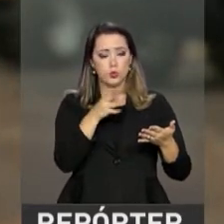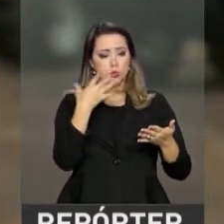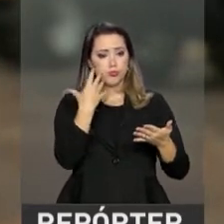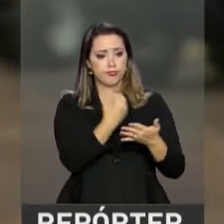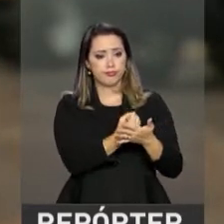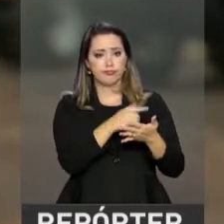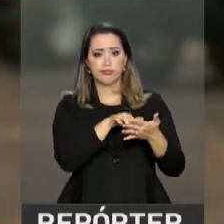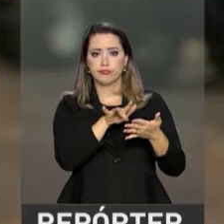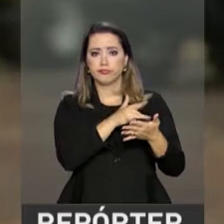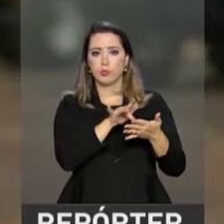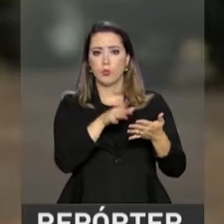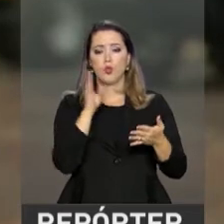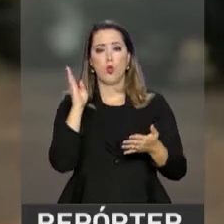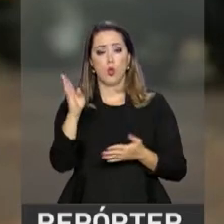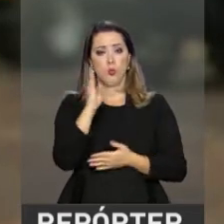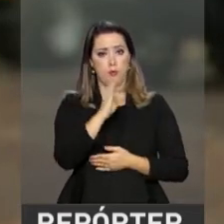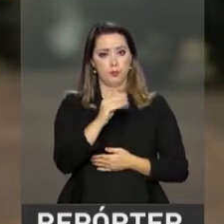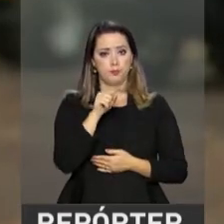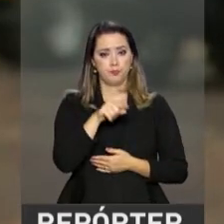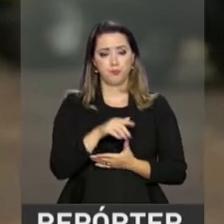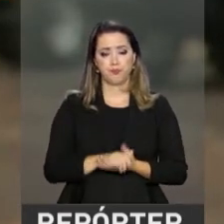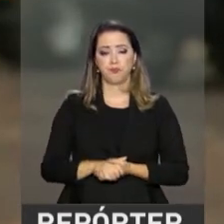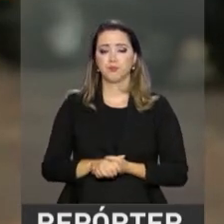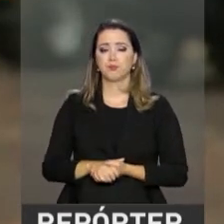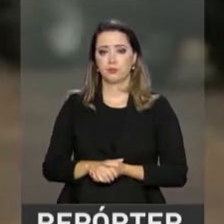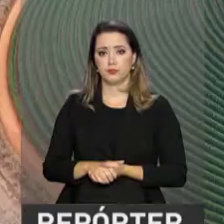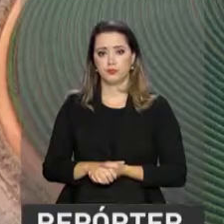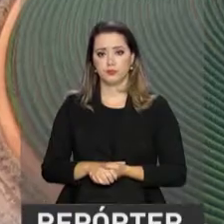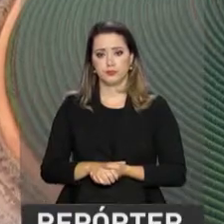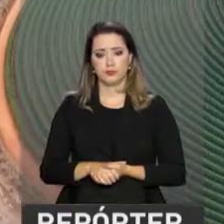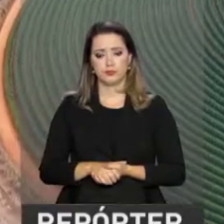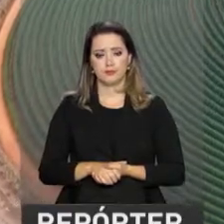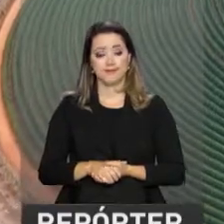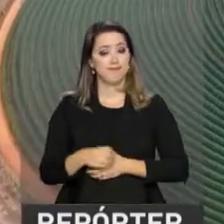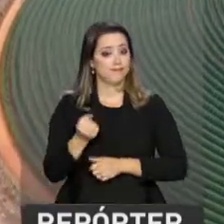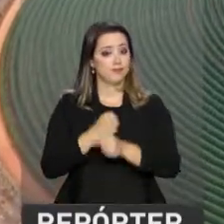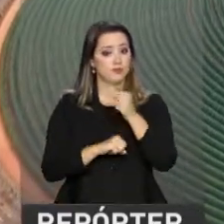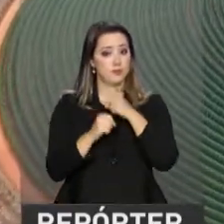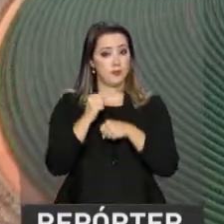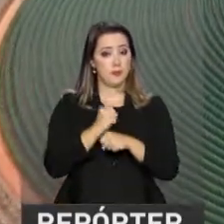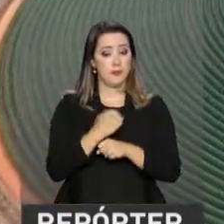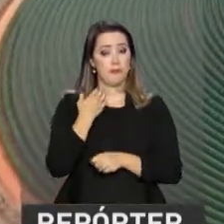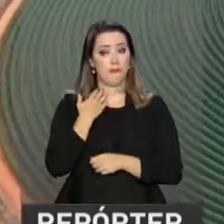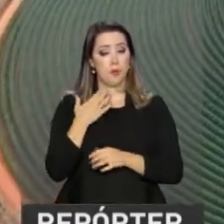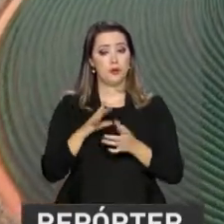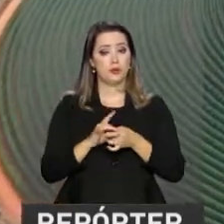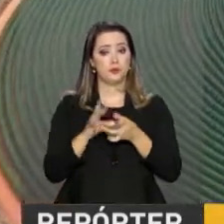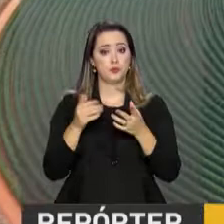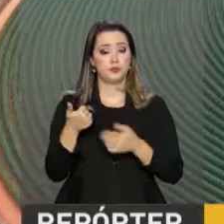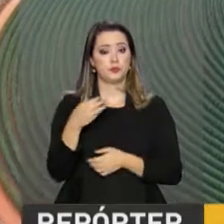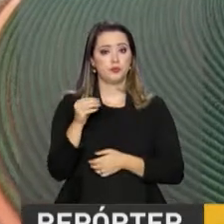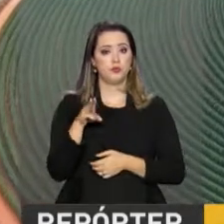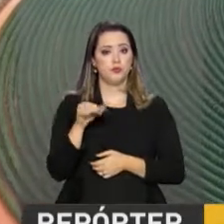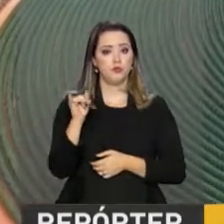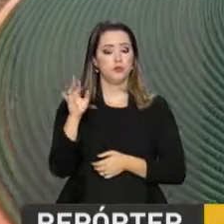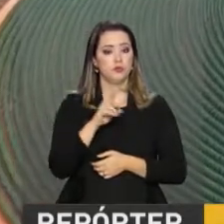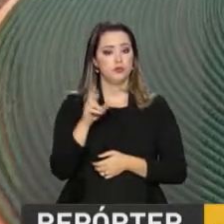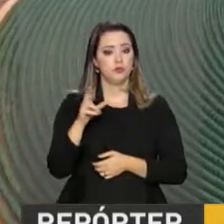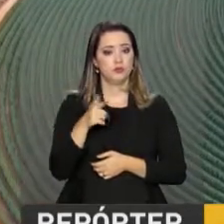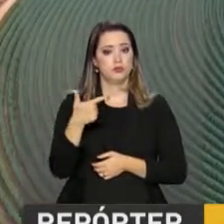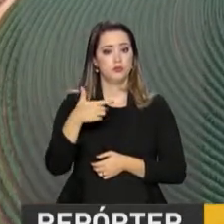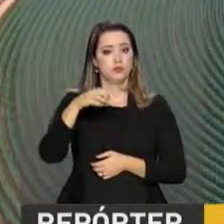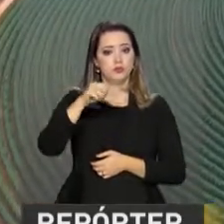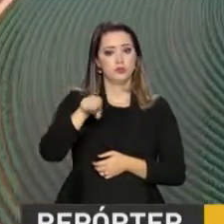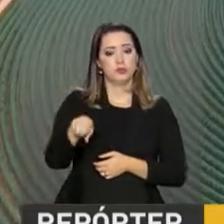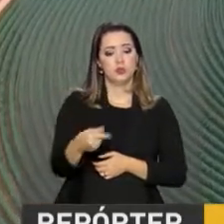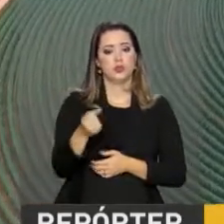a contratação do seu custeio através de um smartphone. No ano passado, o banco liberou 10 bilhões de reais em 29